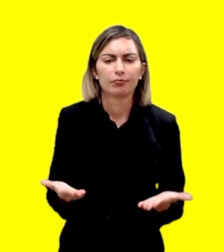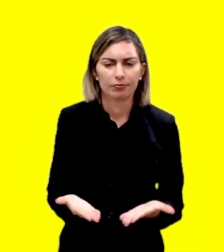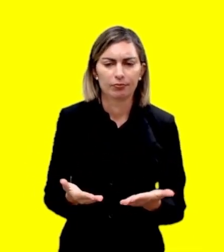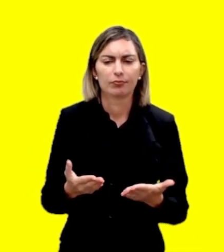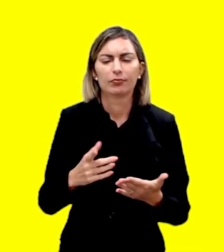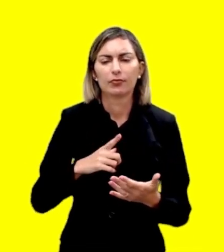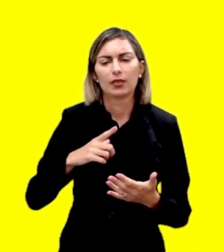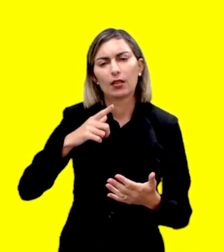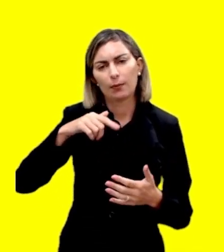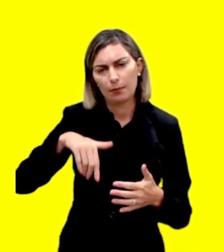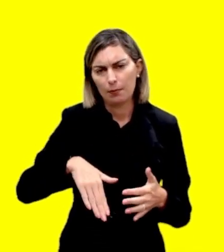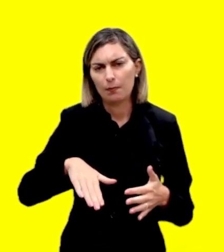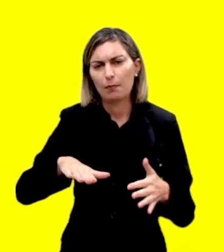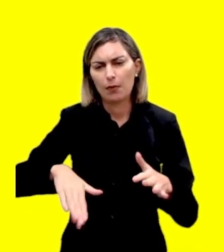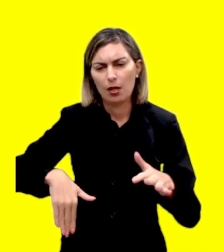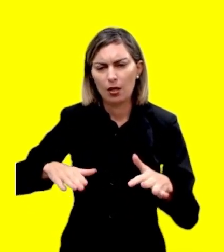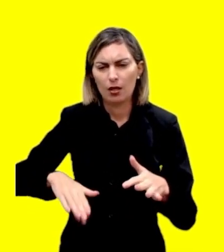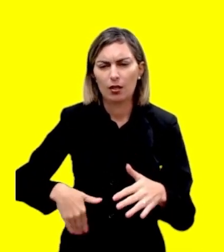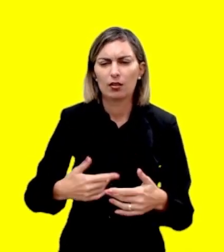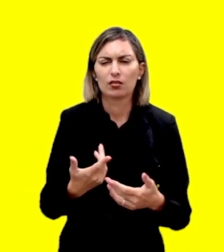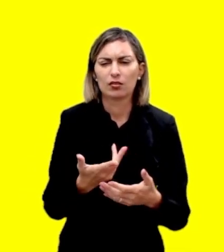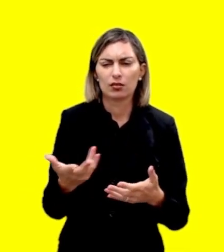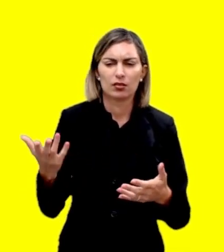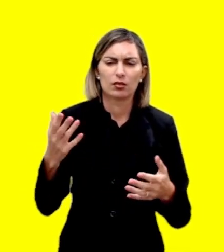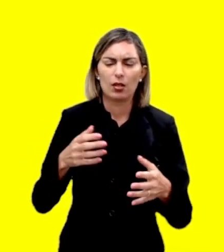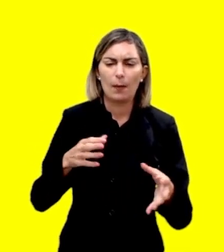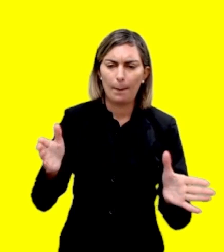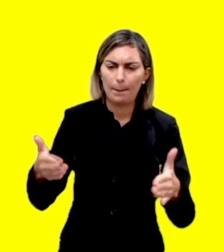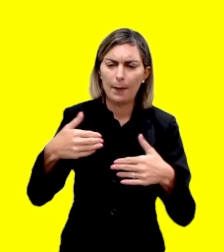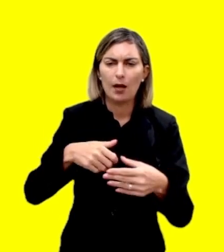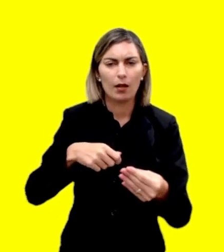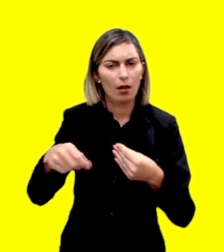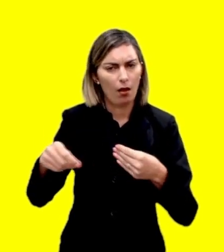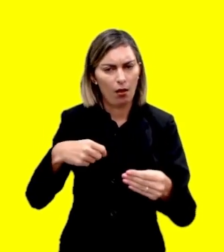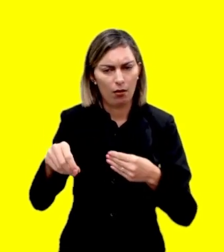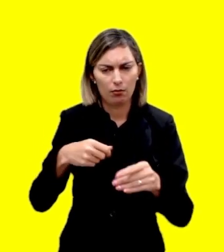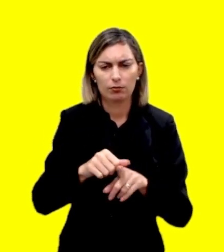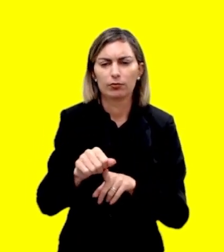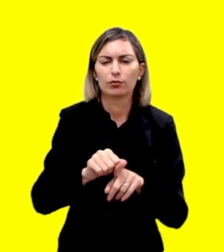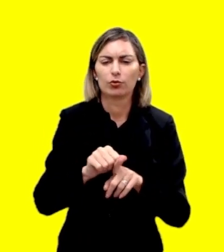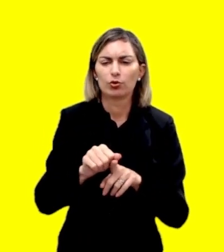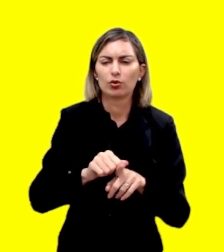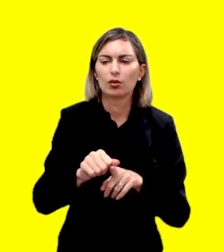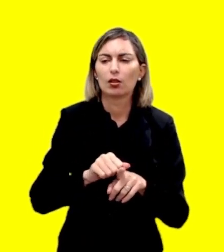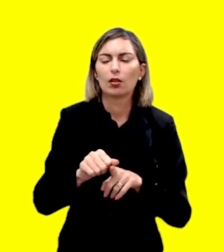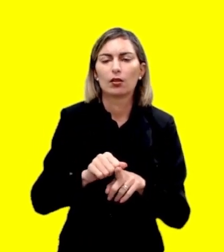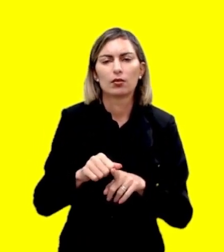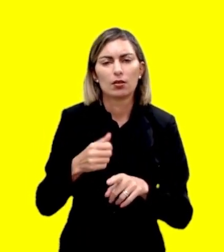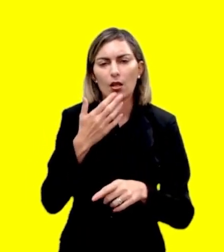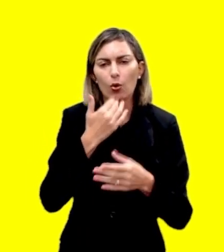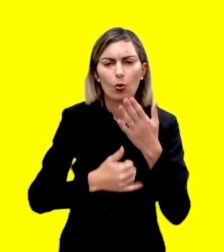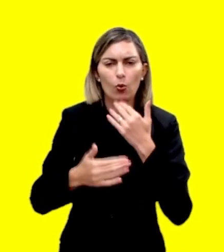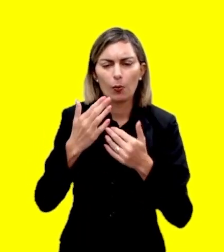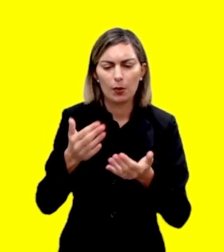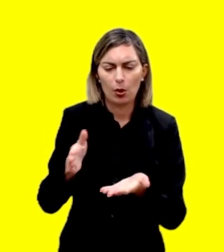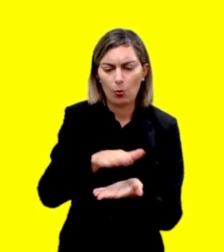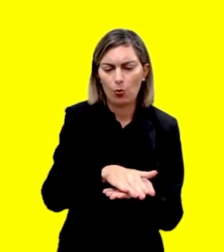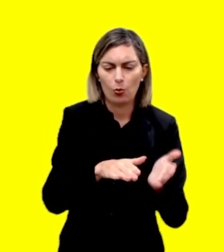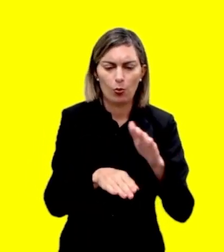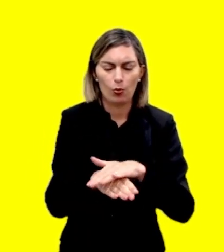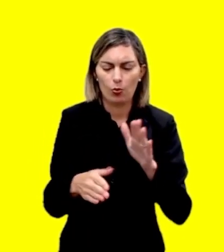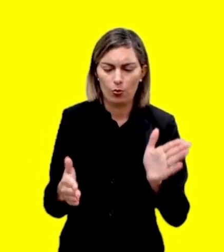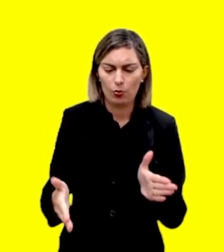espécies marinhas, nos alimentos embalados por recipientes plásticos, aqueles alimentos que embalam com recipiente